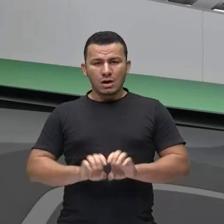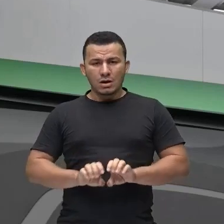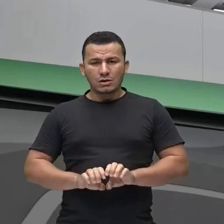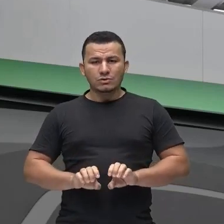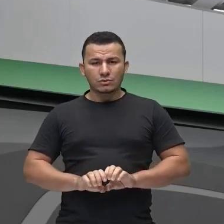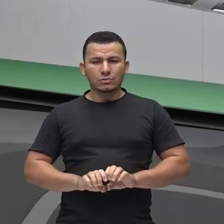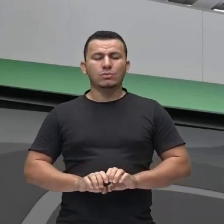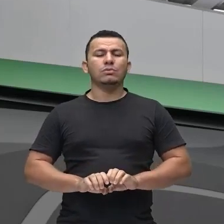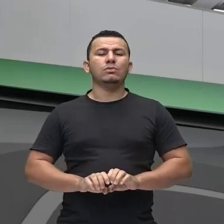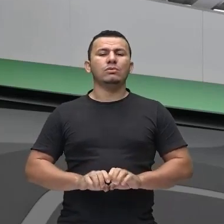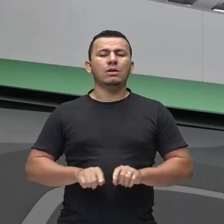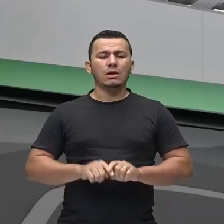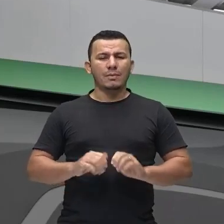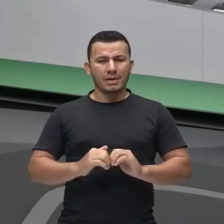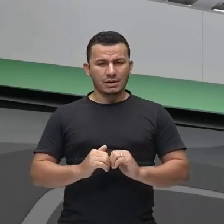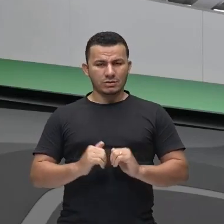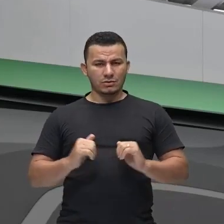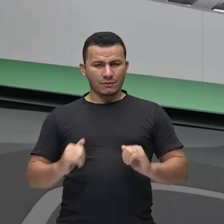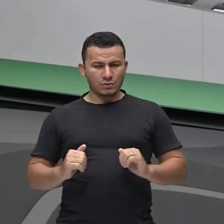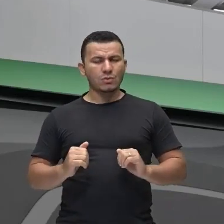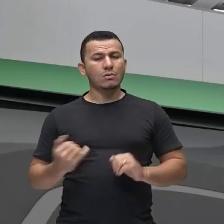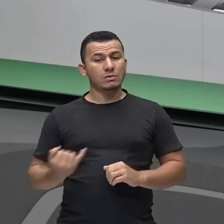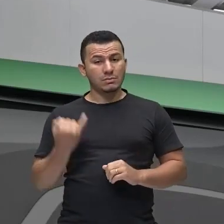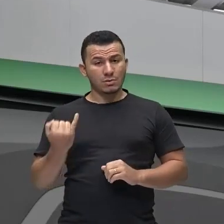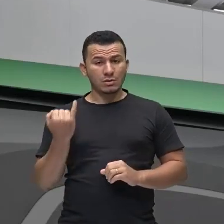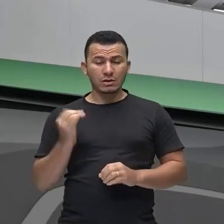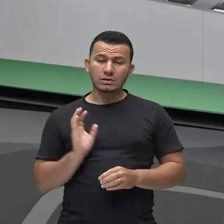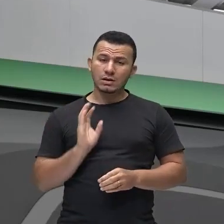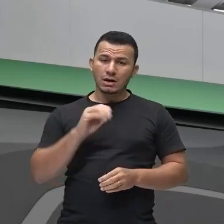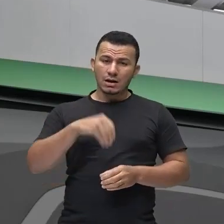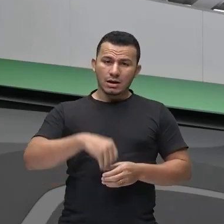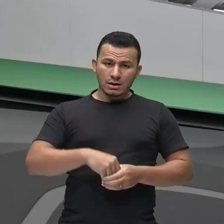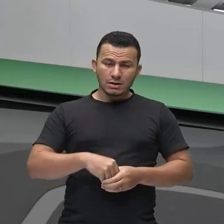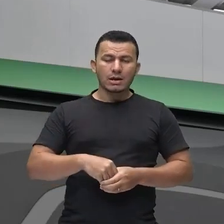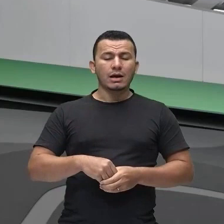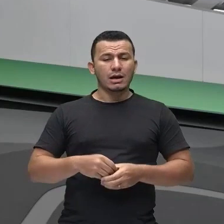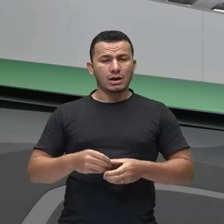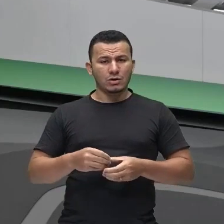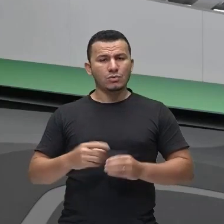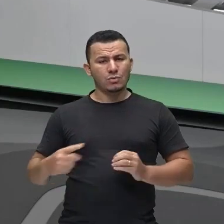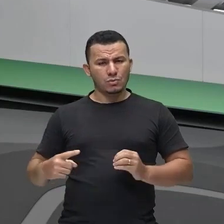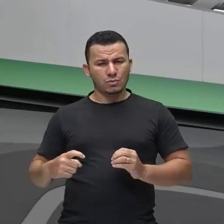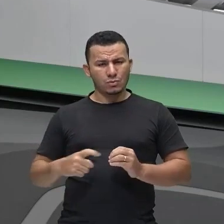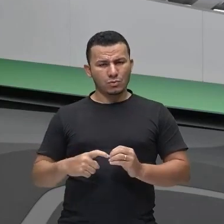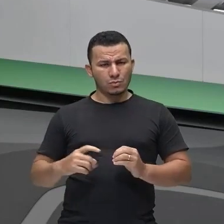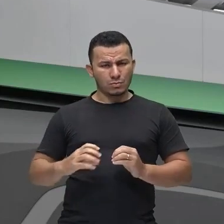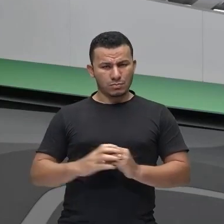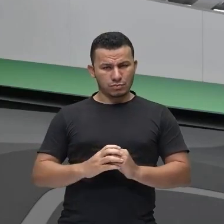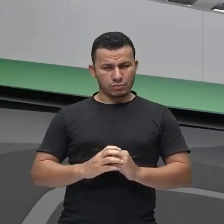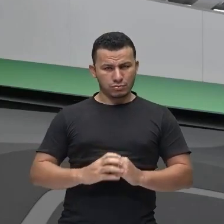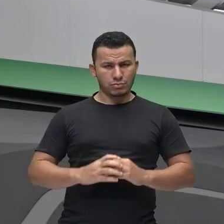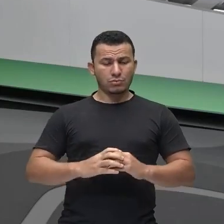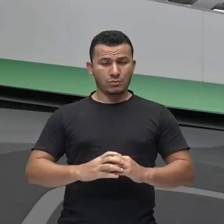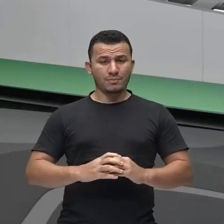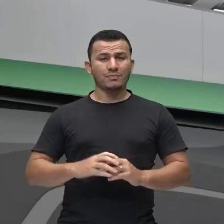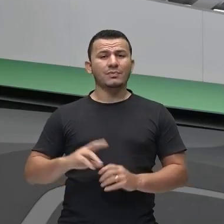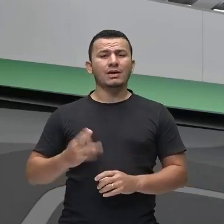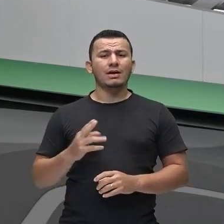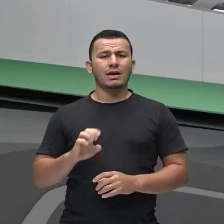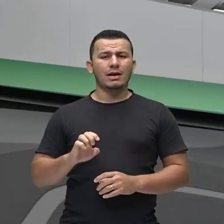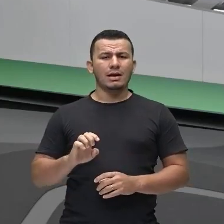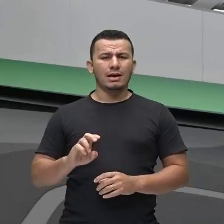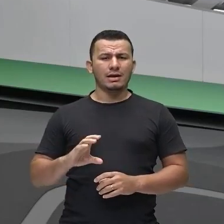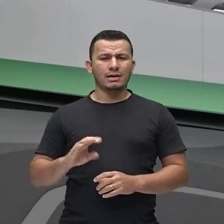de divisões importantes dentro desse zigoto, tá? Que é a ectoderme, a